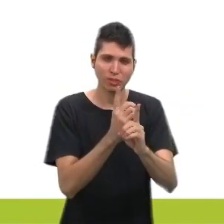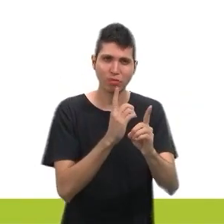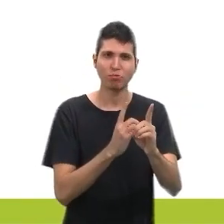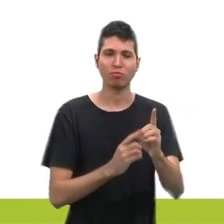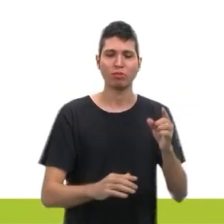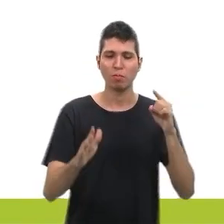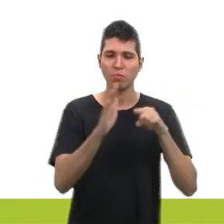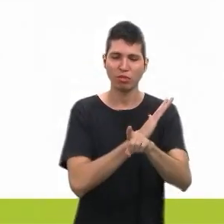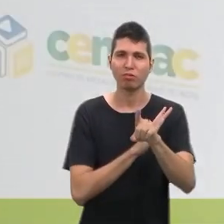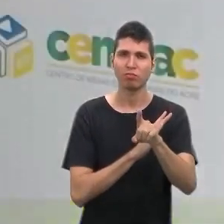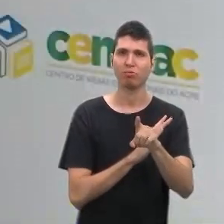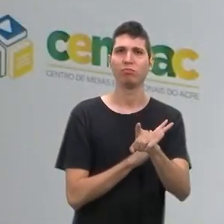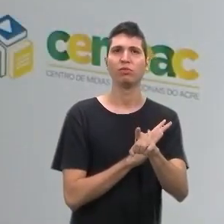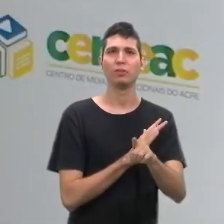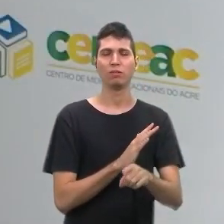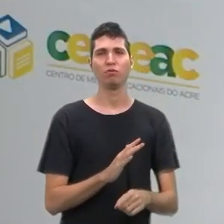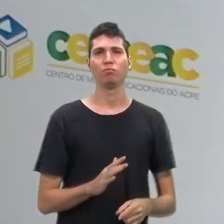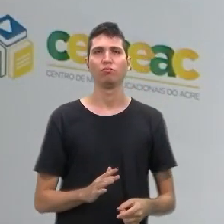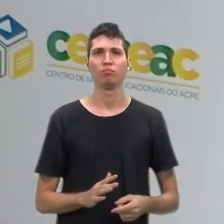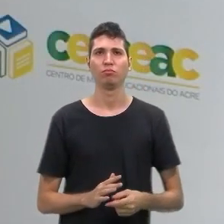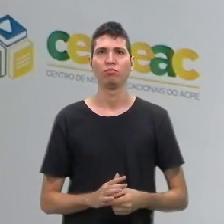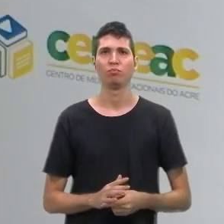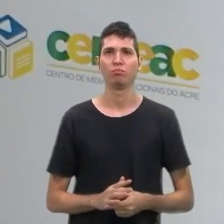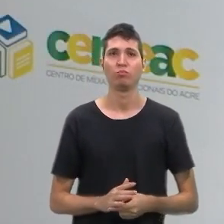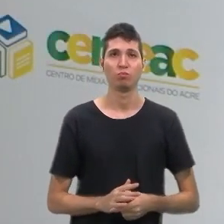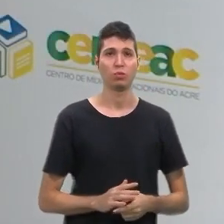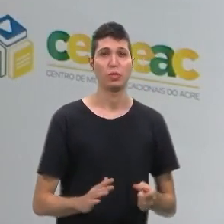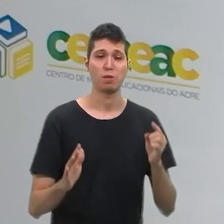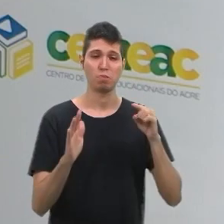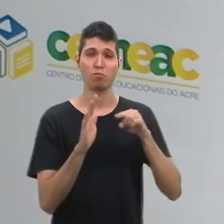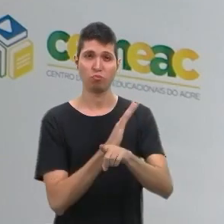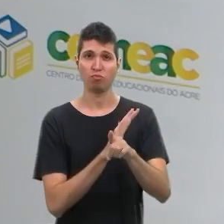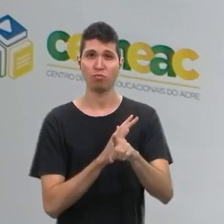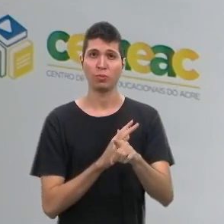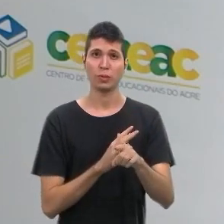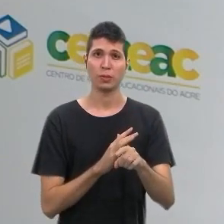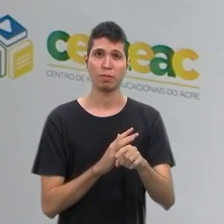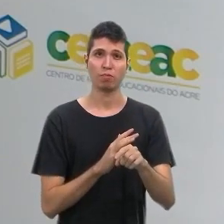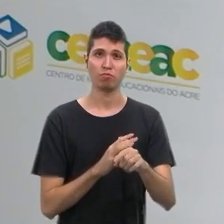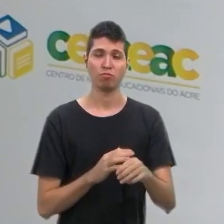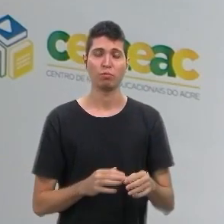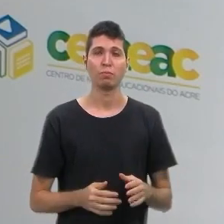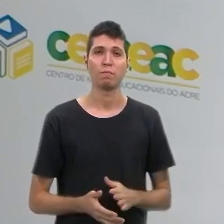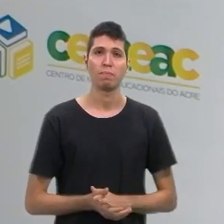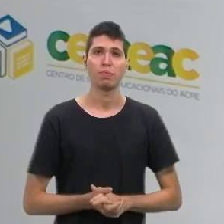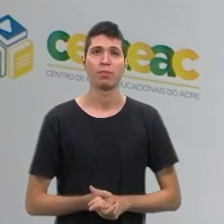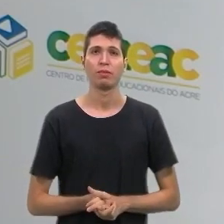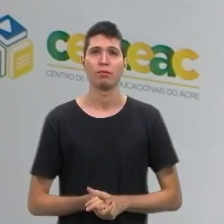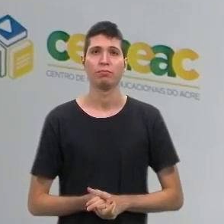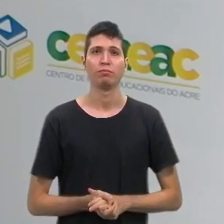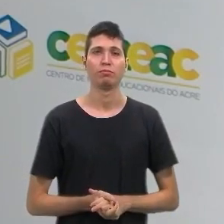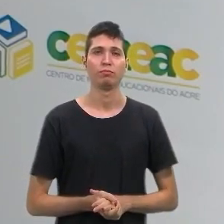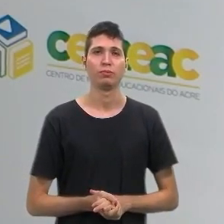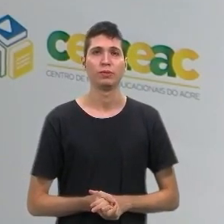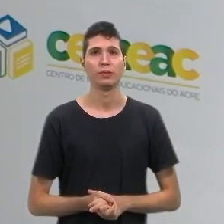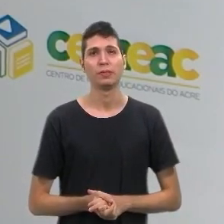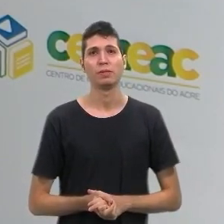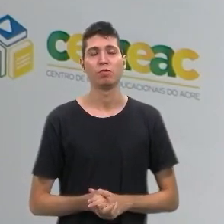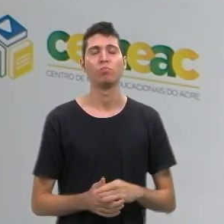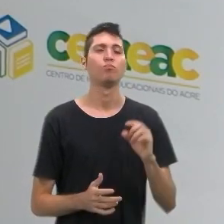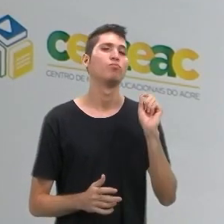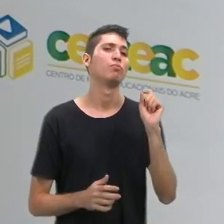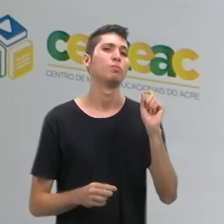probleminha. Essa questão aqui, ó, essa questão, eu vou fechar ela de uma maneira bem simples, tá? Para a gente não perder tempo. O que é a